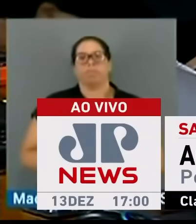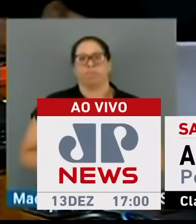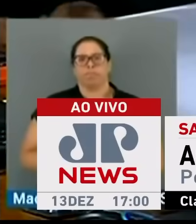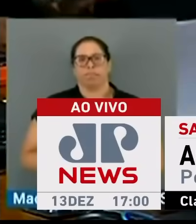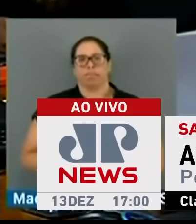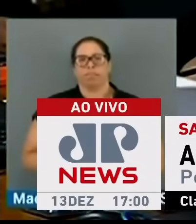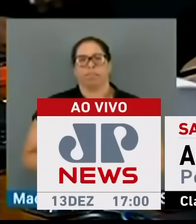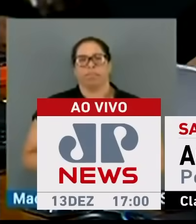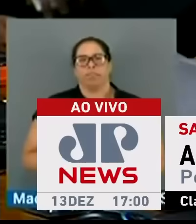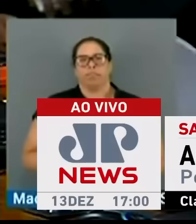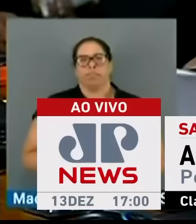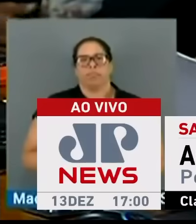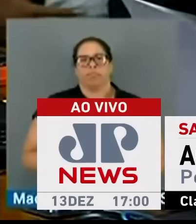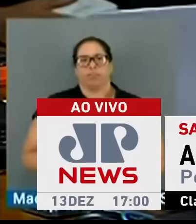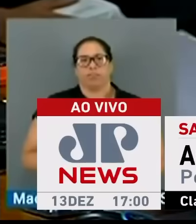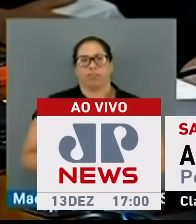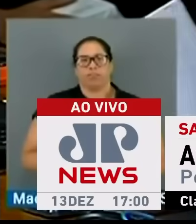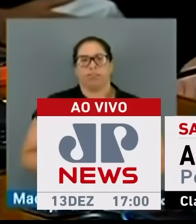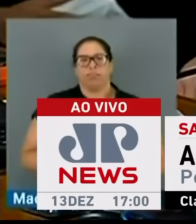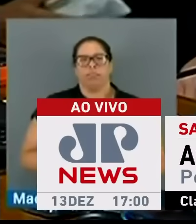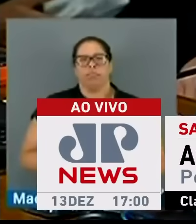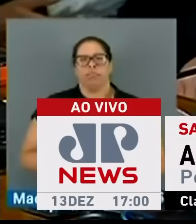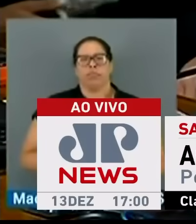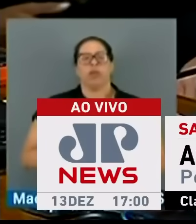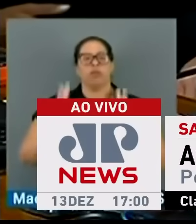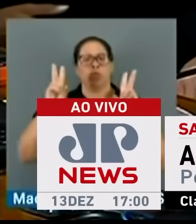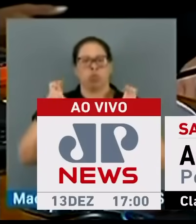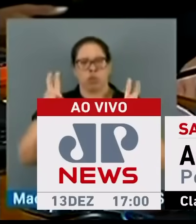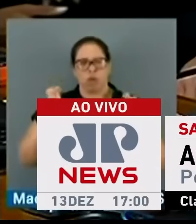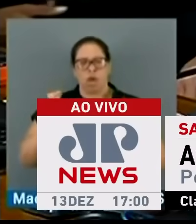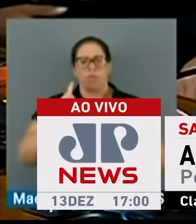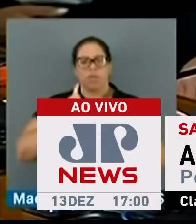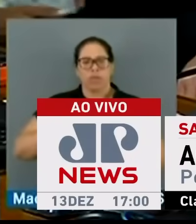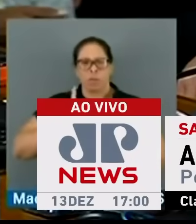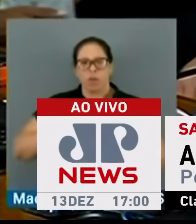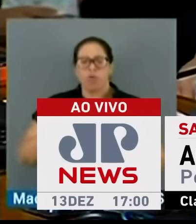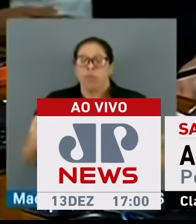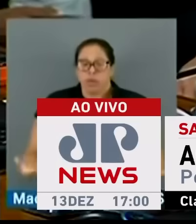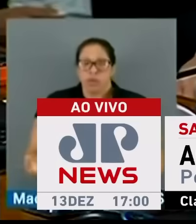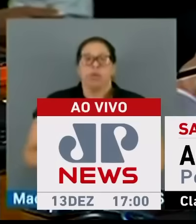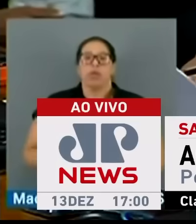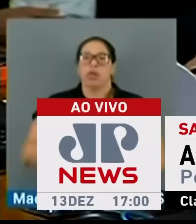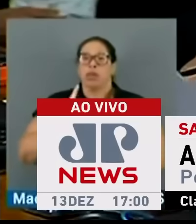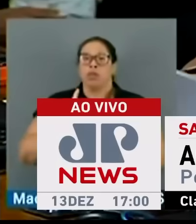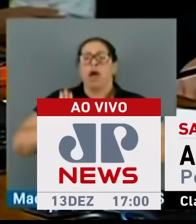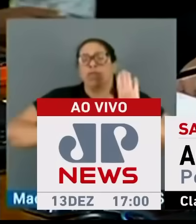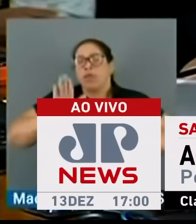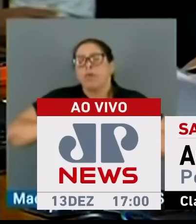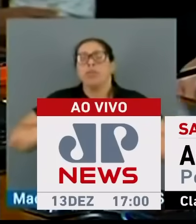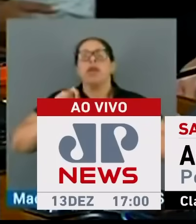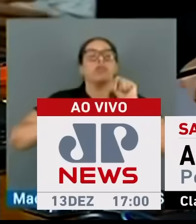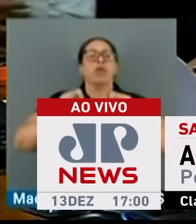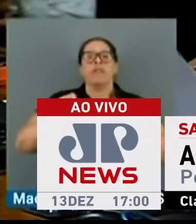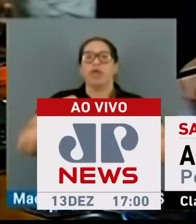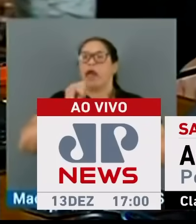o senador Flávio Bolsonaro questionando, mesmo então, o ministro Flávio Dino. Previamente proibido, acompanhe, doutor Paulo Guandet, de ser discutido, dependendo de quem fala.